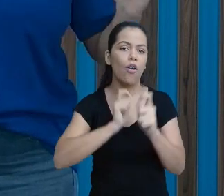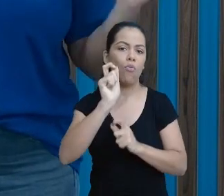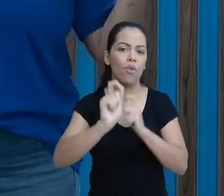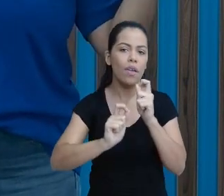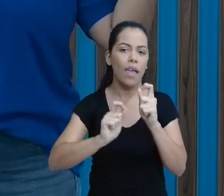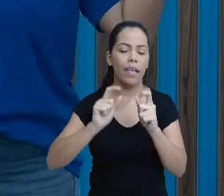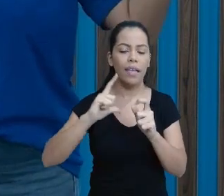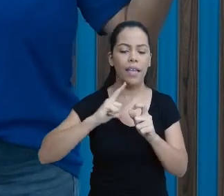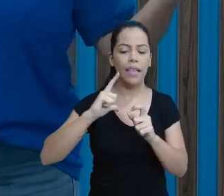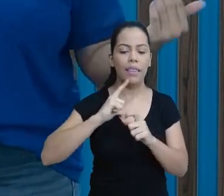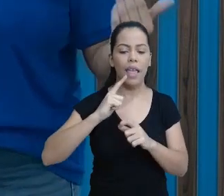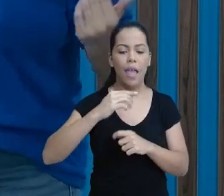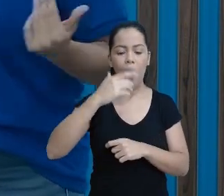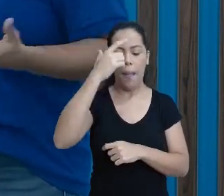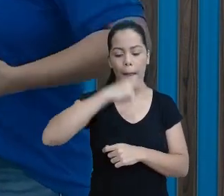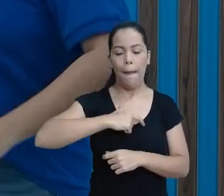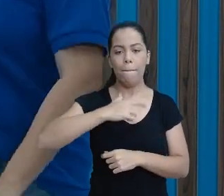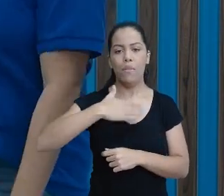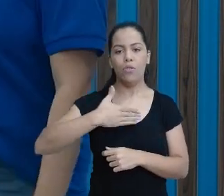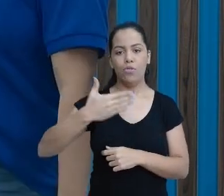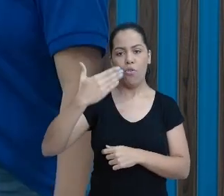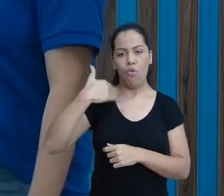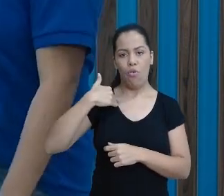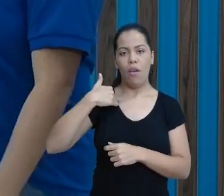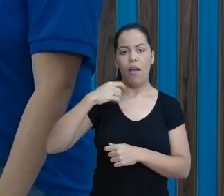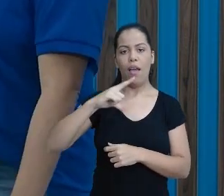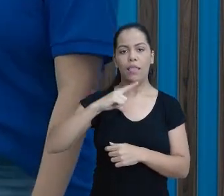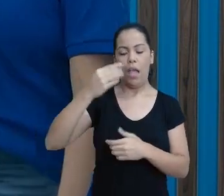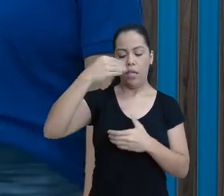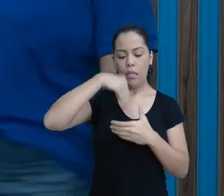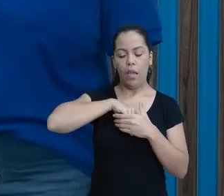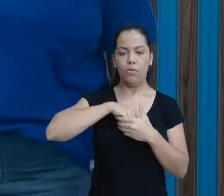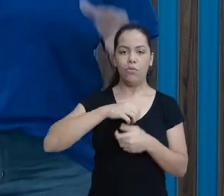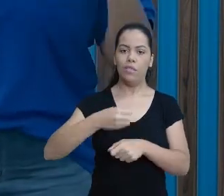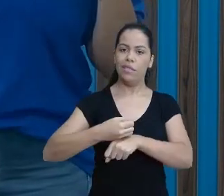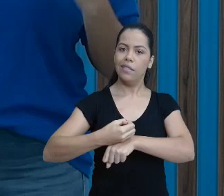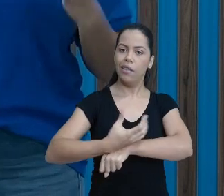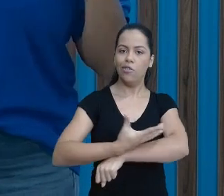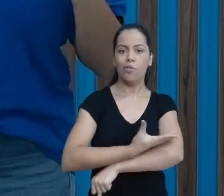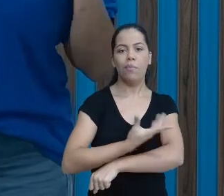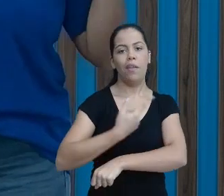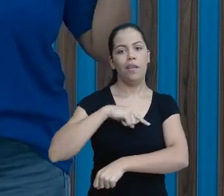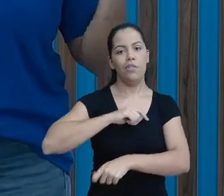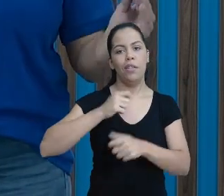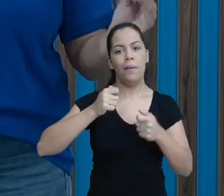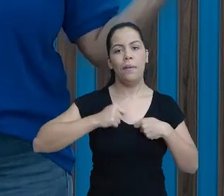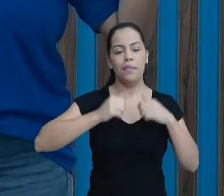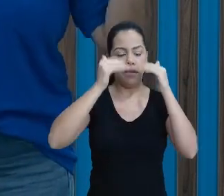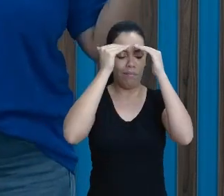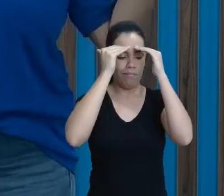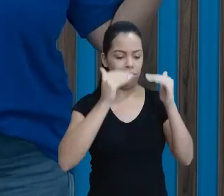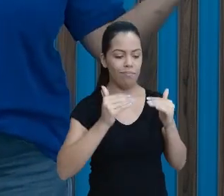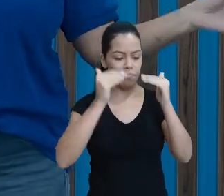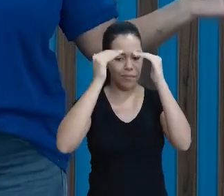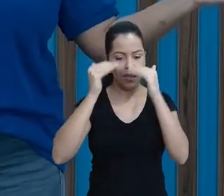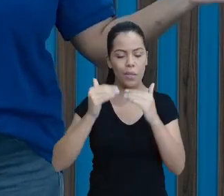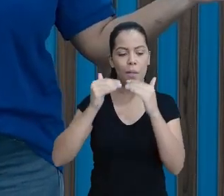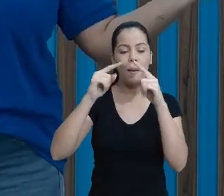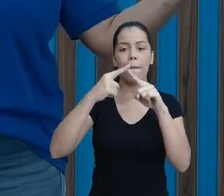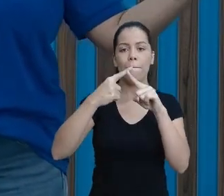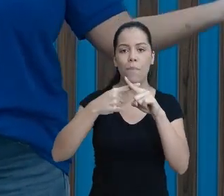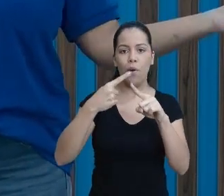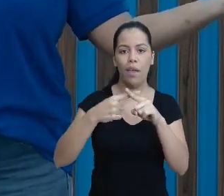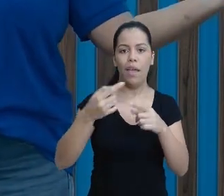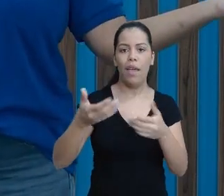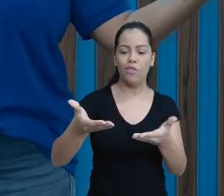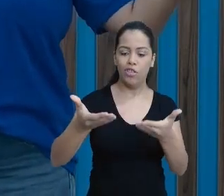pode ser intolerante com o outro. Exerçamos a tolerância. A tolerância vai nos levar à paz e à boa convivência.